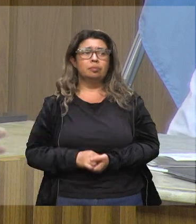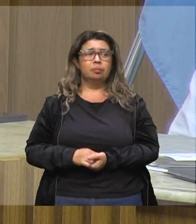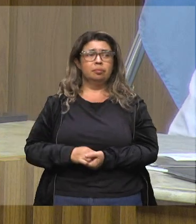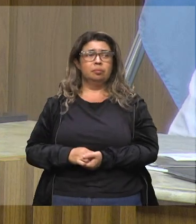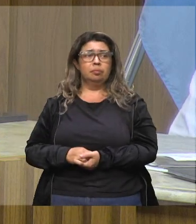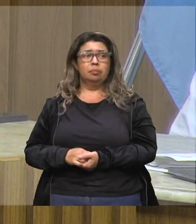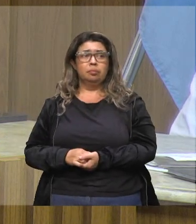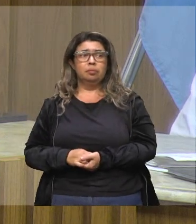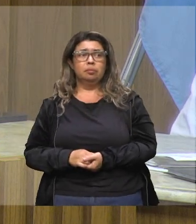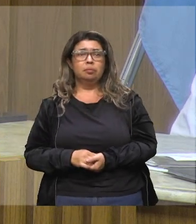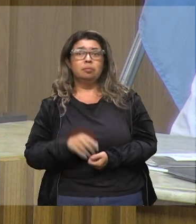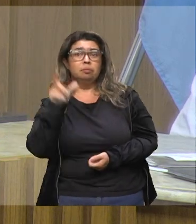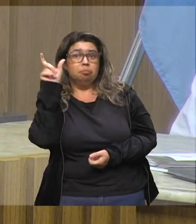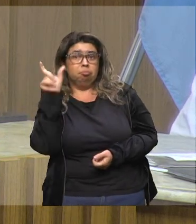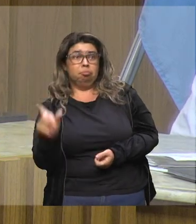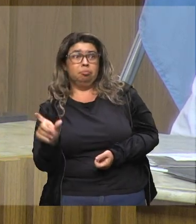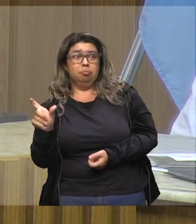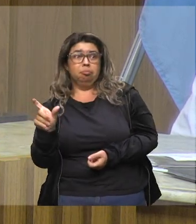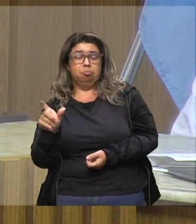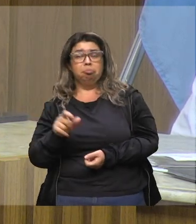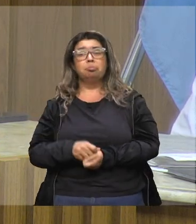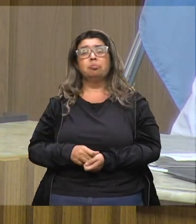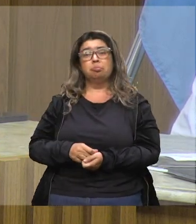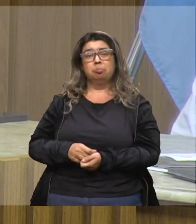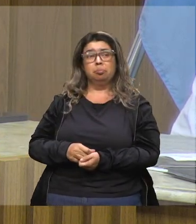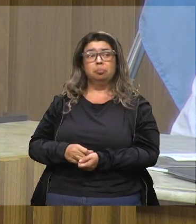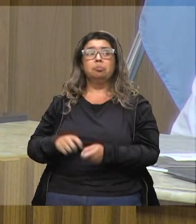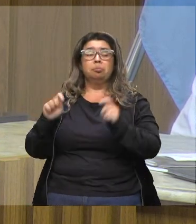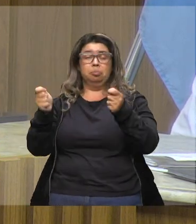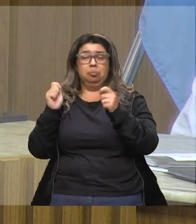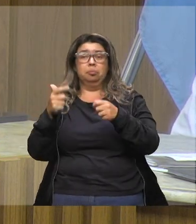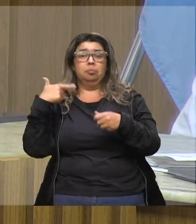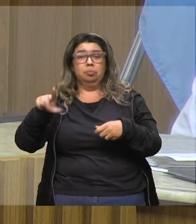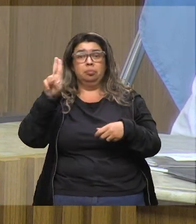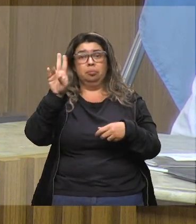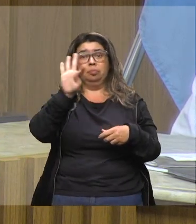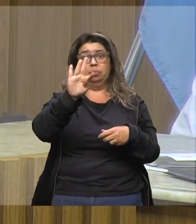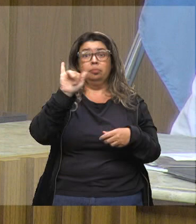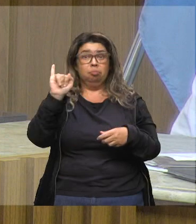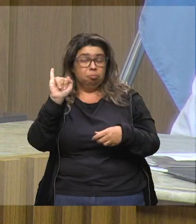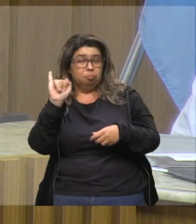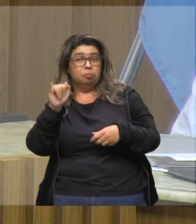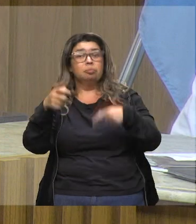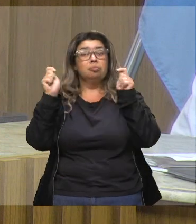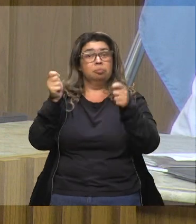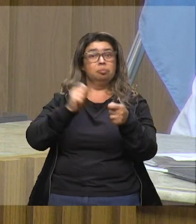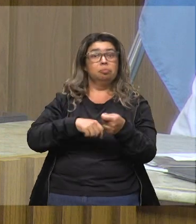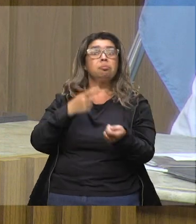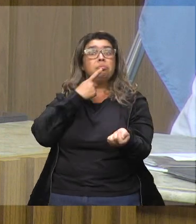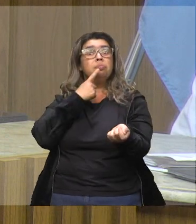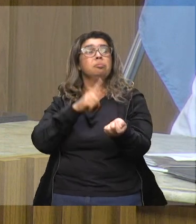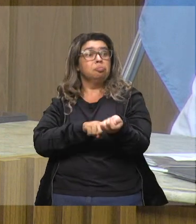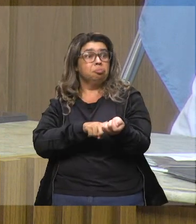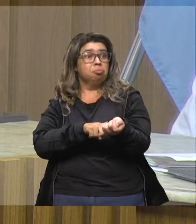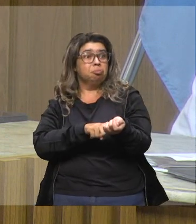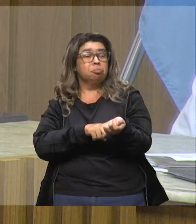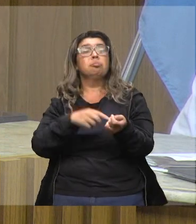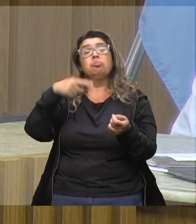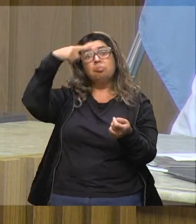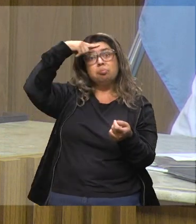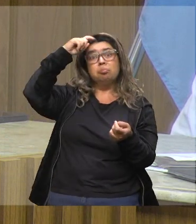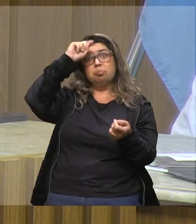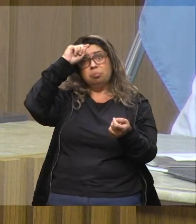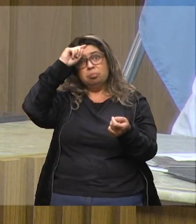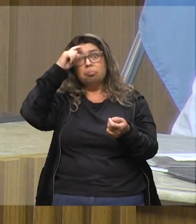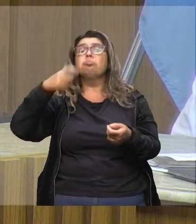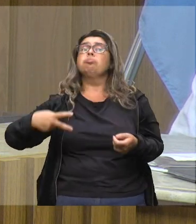paciente choca na internação, tem que ser removido para a UTI, precisa de sangue, em um hospital cirúrgico como o nosso. E muitas